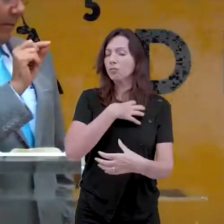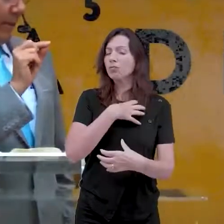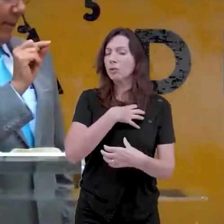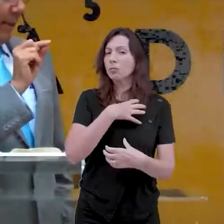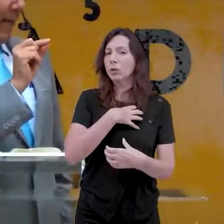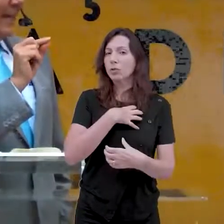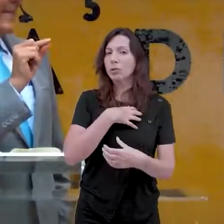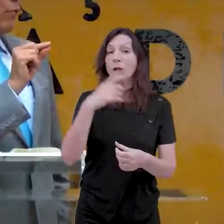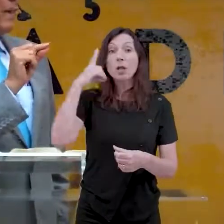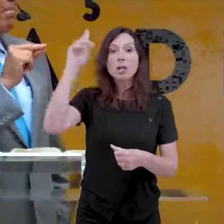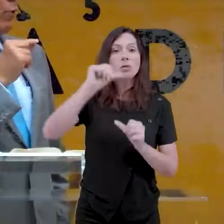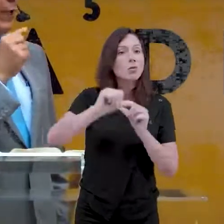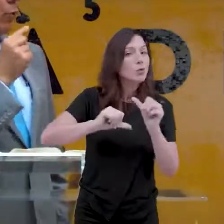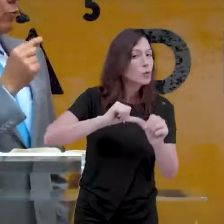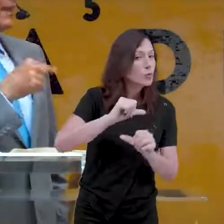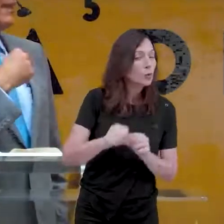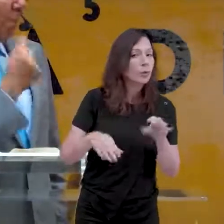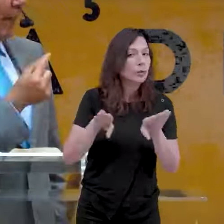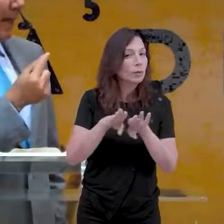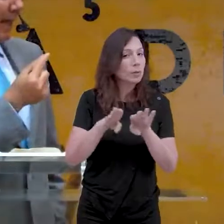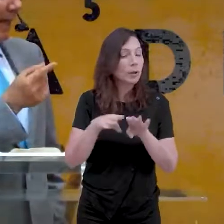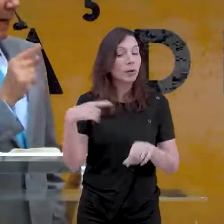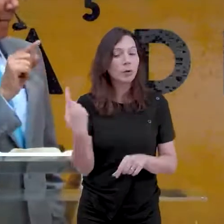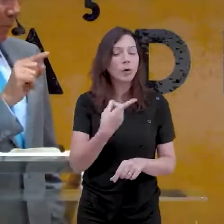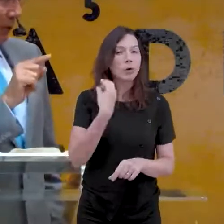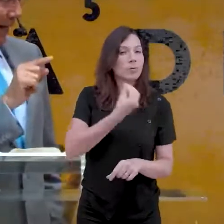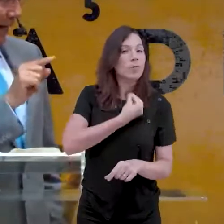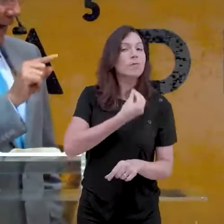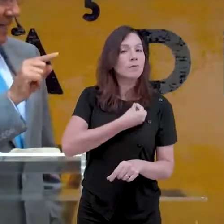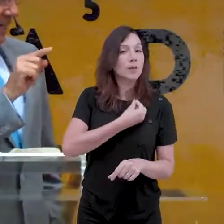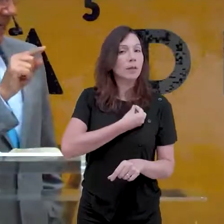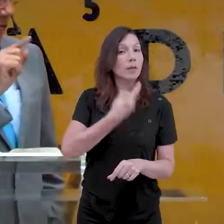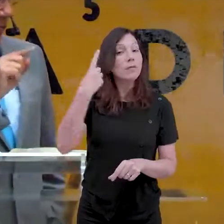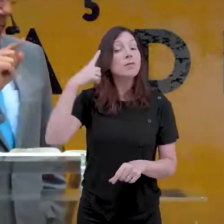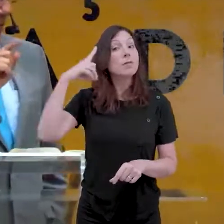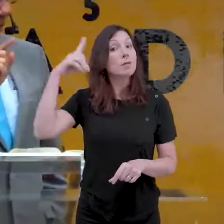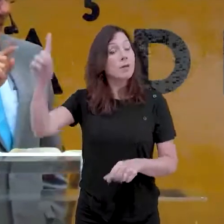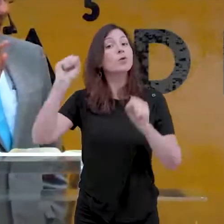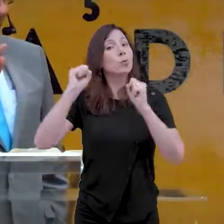vida. Deus é poderoso também para mudar as